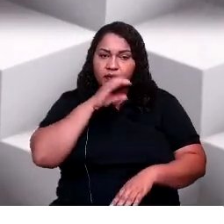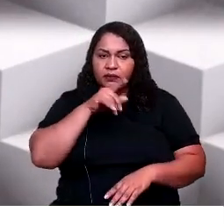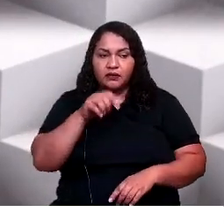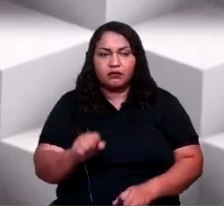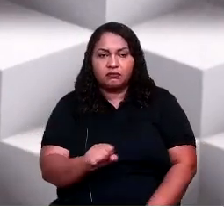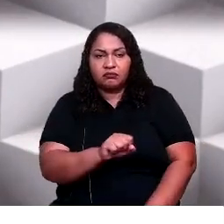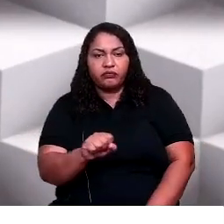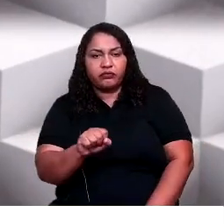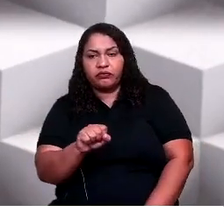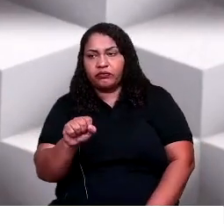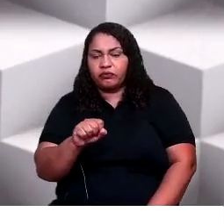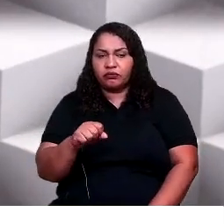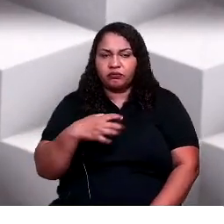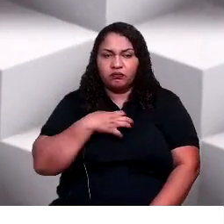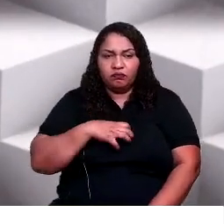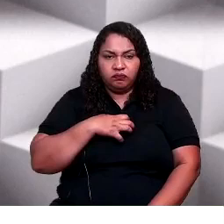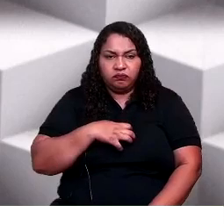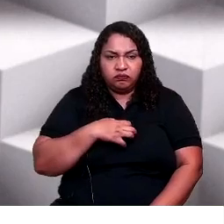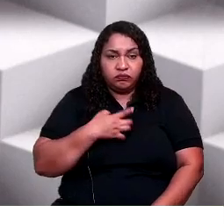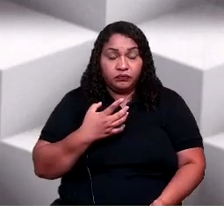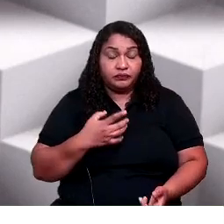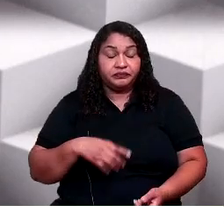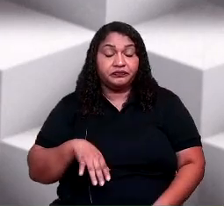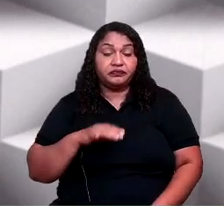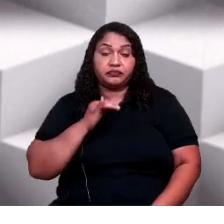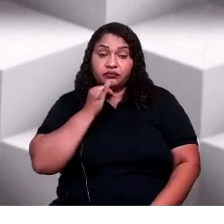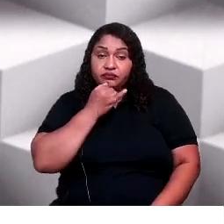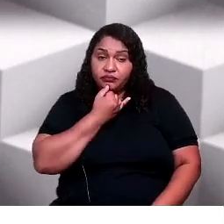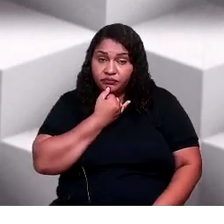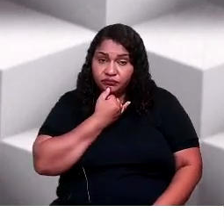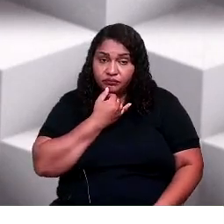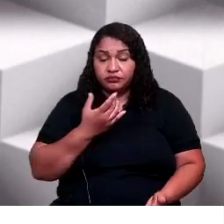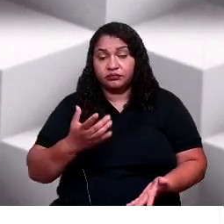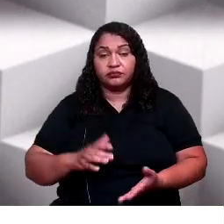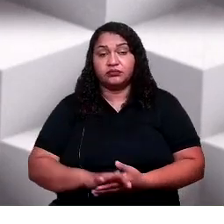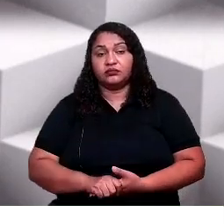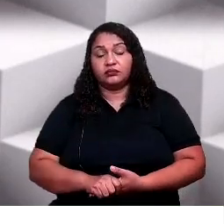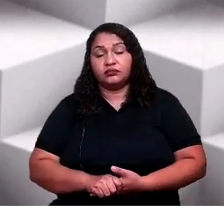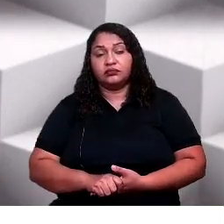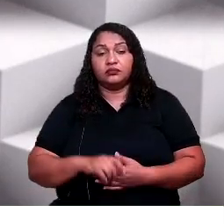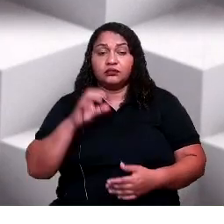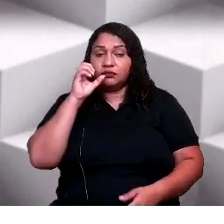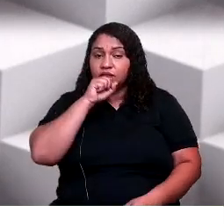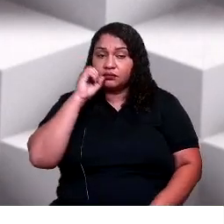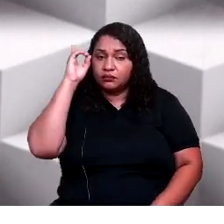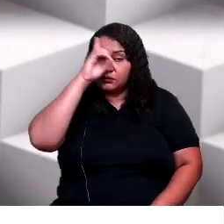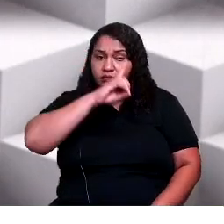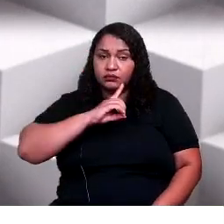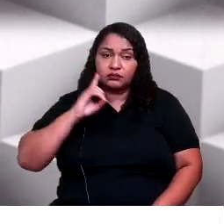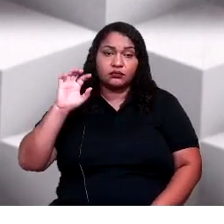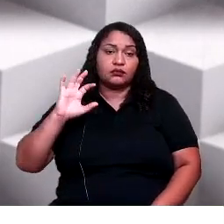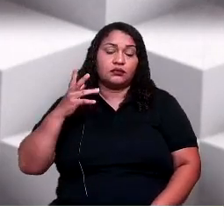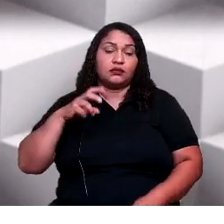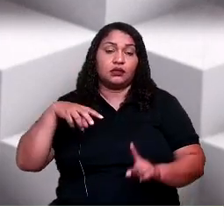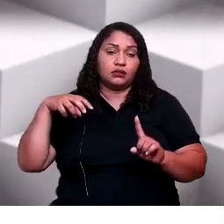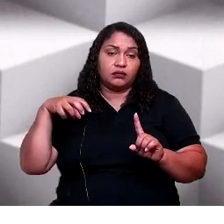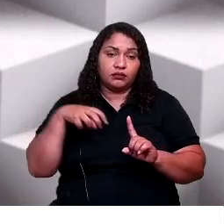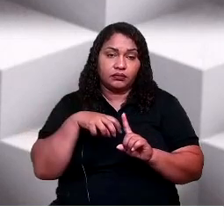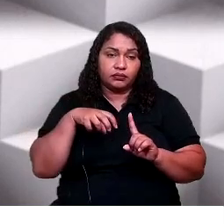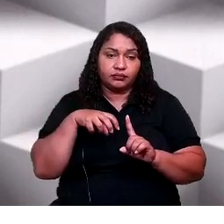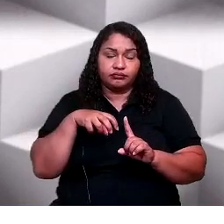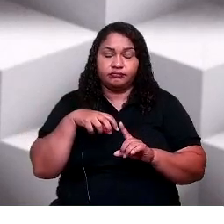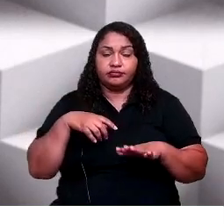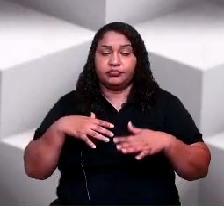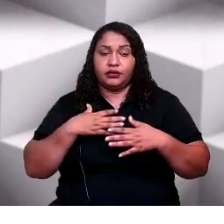apressada é Acaba ameaçando também os pedestres é a situação lamentável como você disse ah não dá no fim de semana aconteceu um